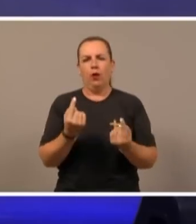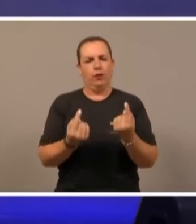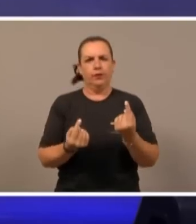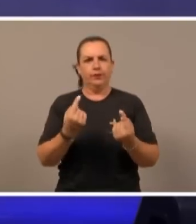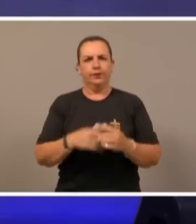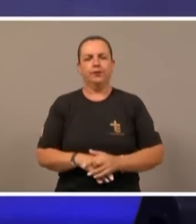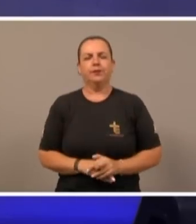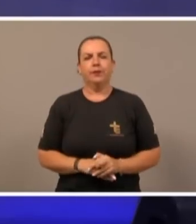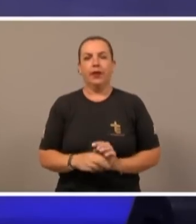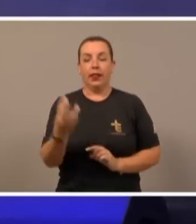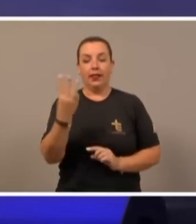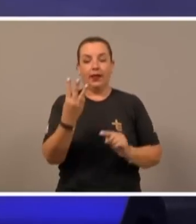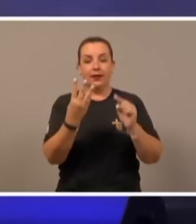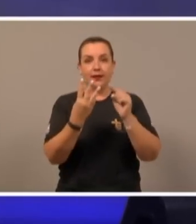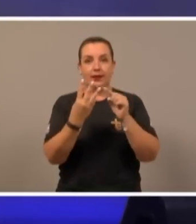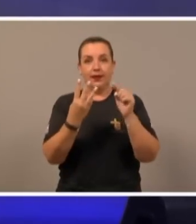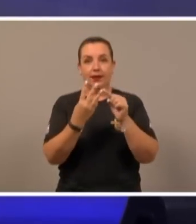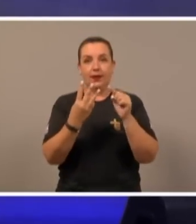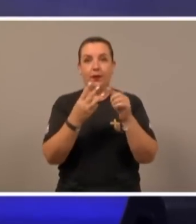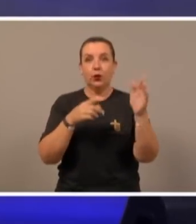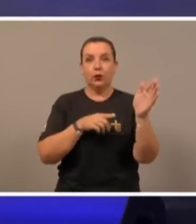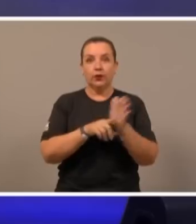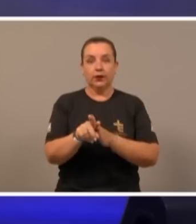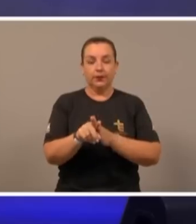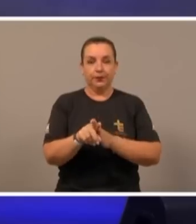E a terceira pergunta: